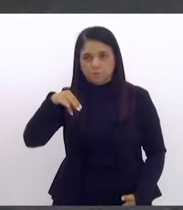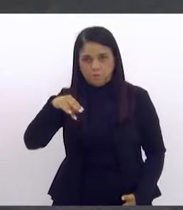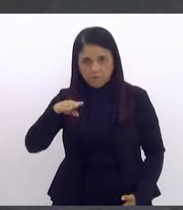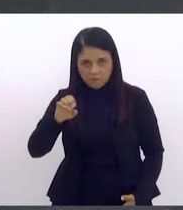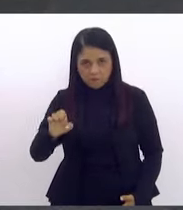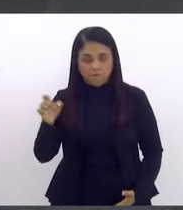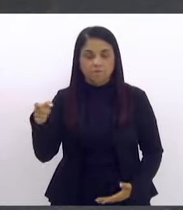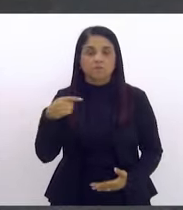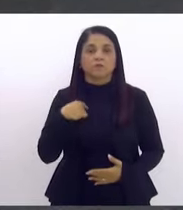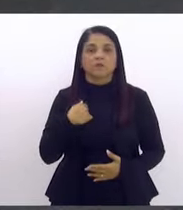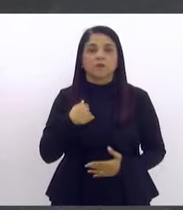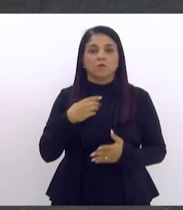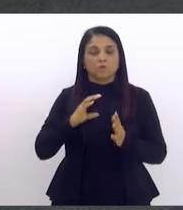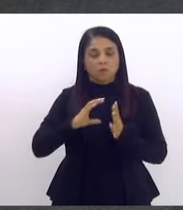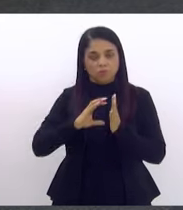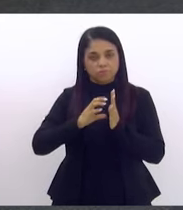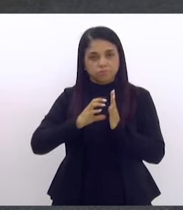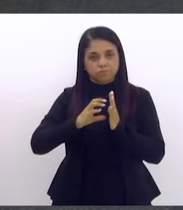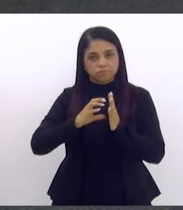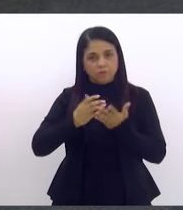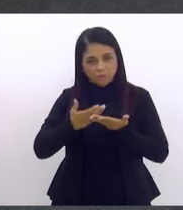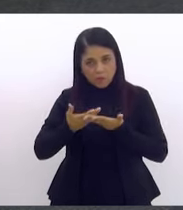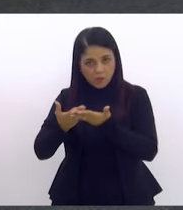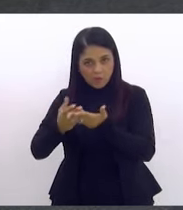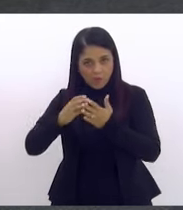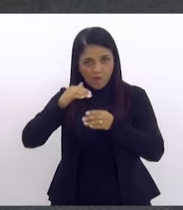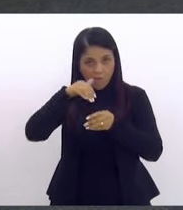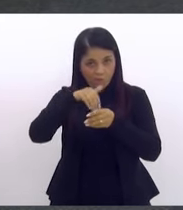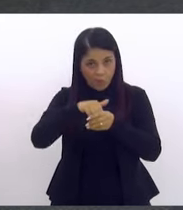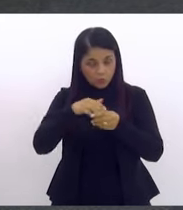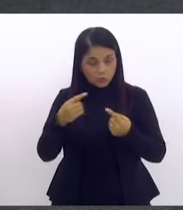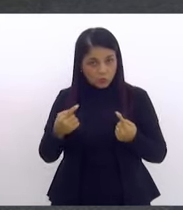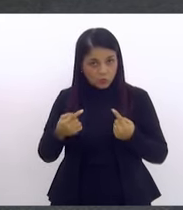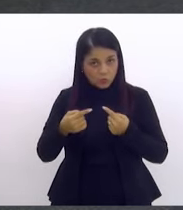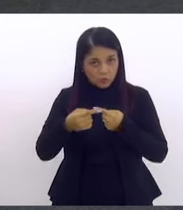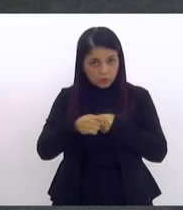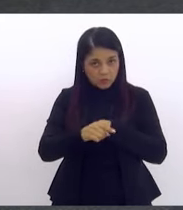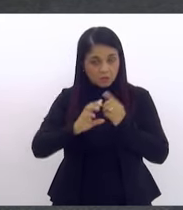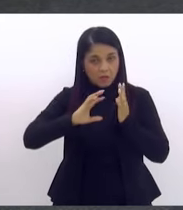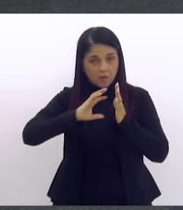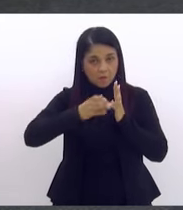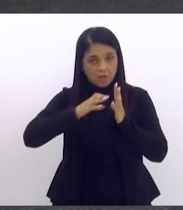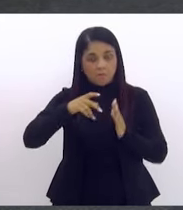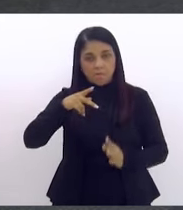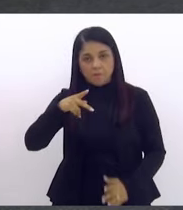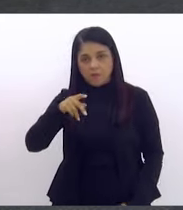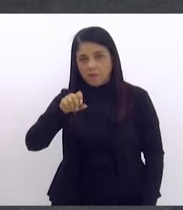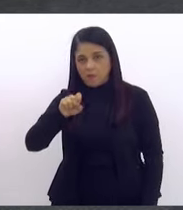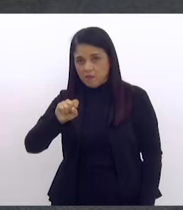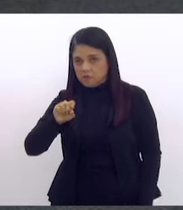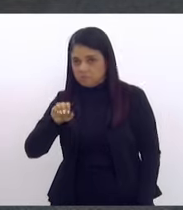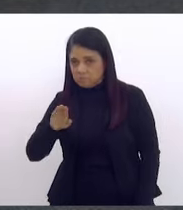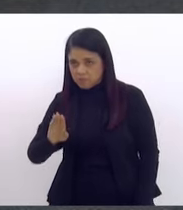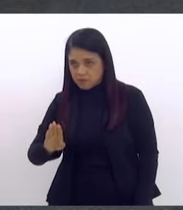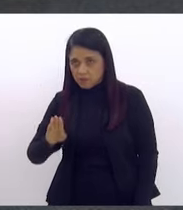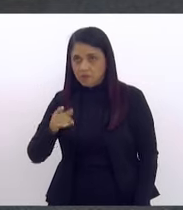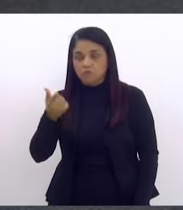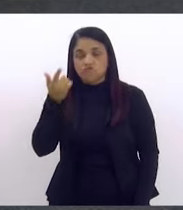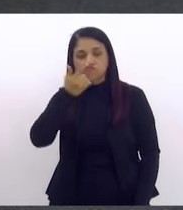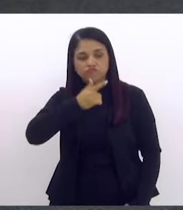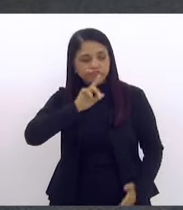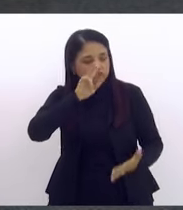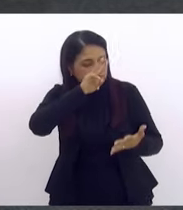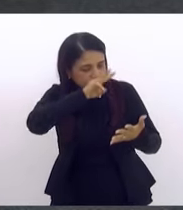Presidente, vou encaminhar o voto contrário pela bancada do PSB, depois de eu ter